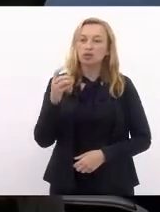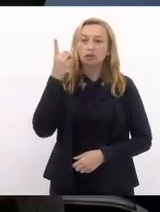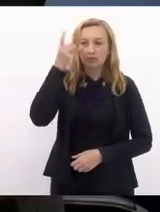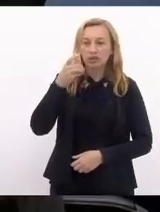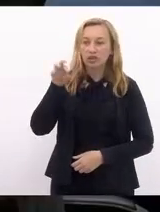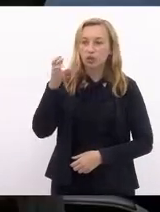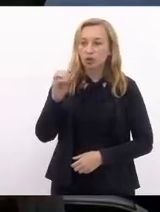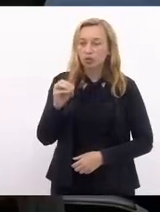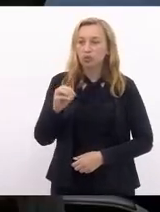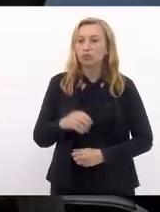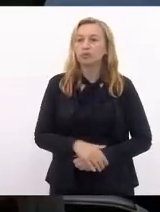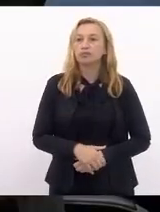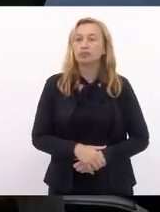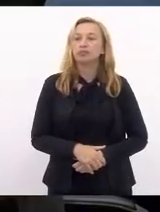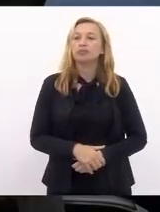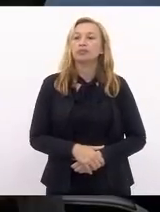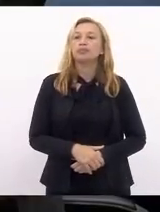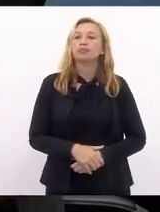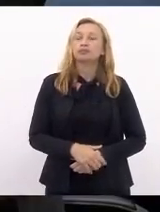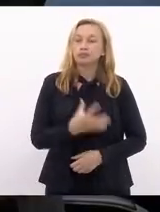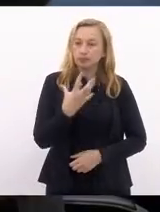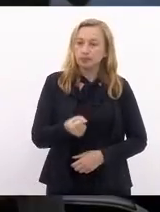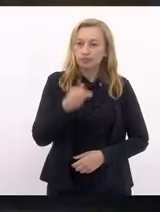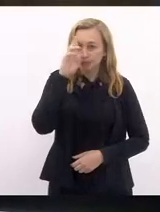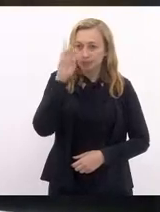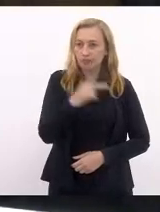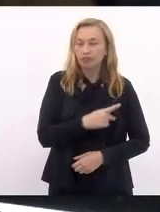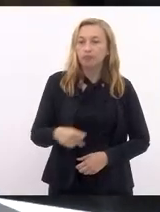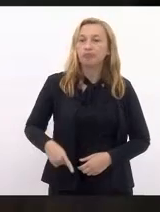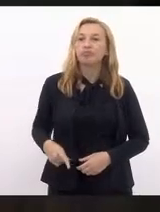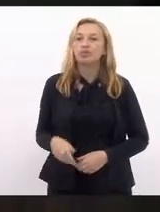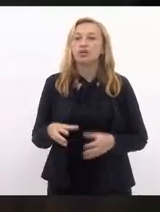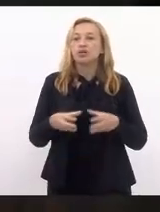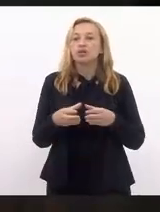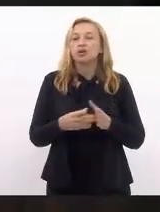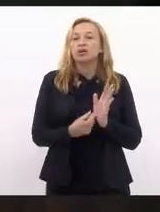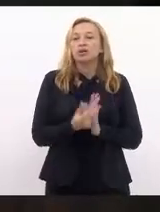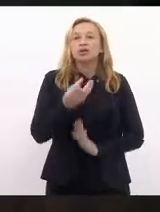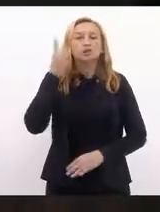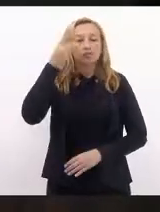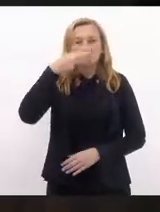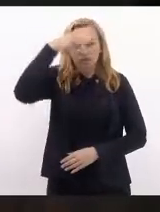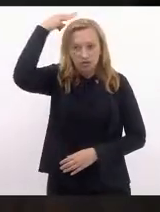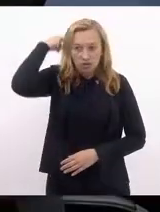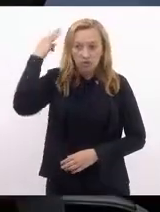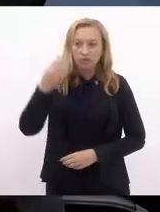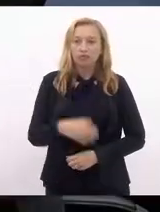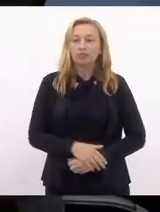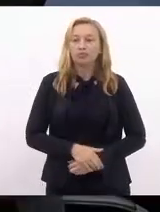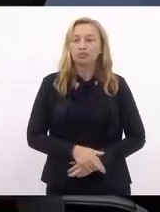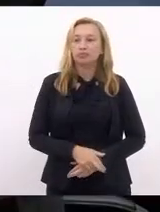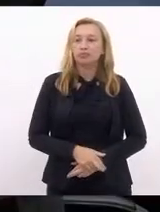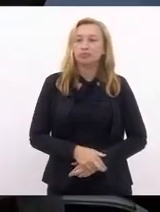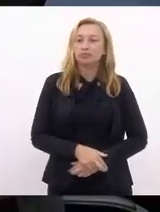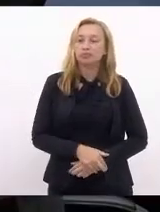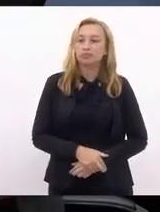Júnior o parecer favorável seu presidente agora só de lançamento ele tava uma simpatia